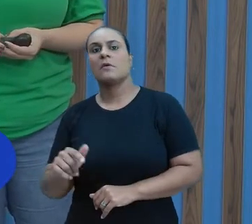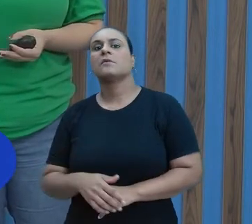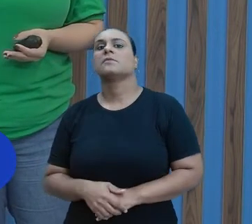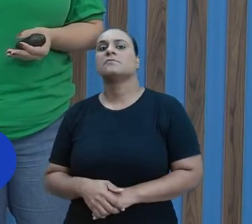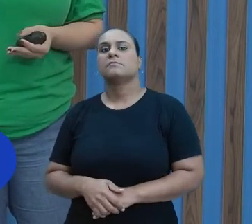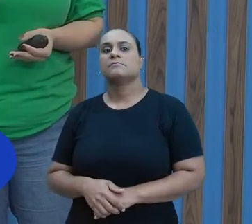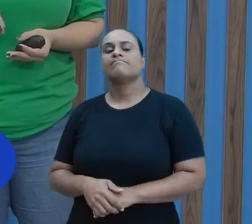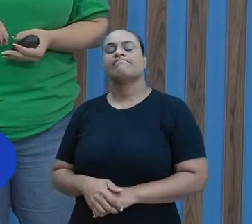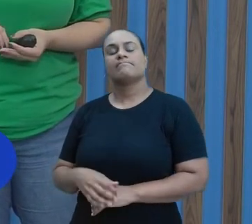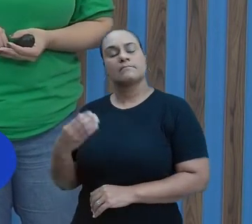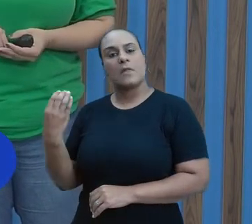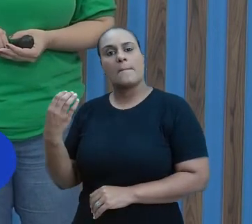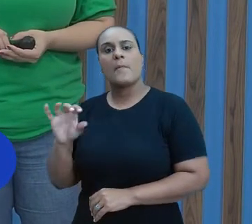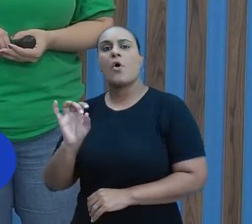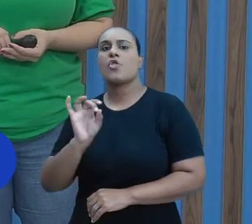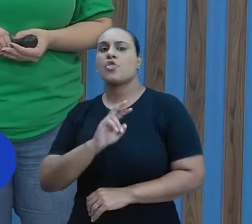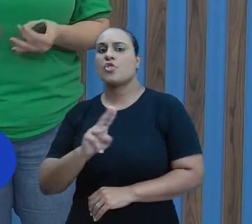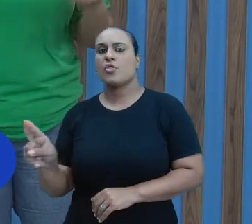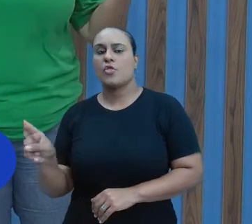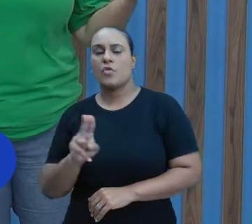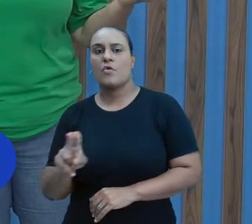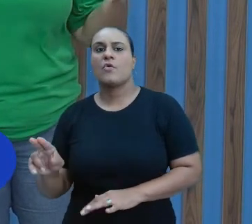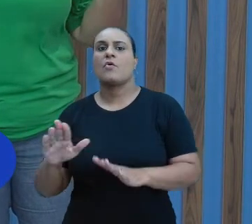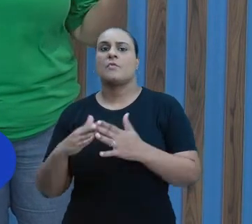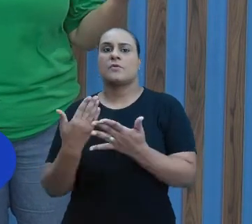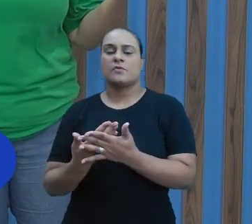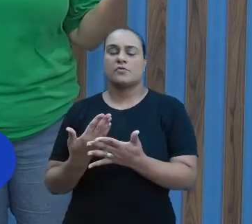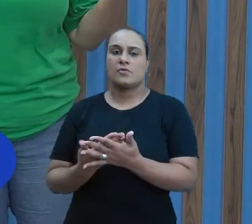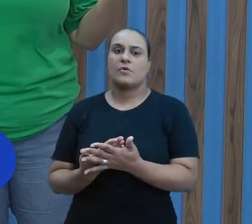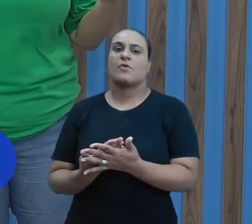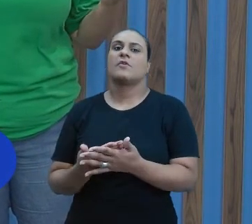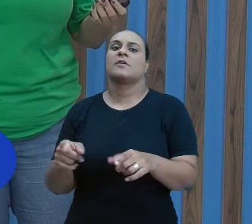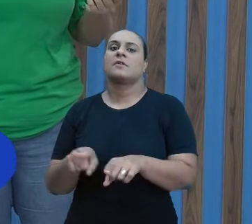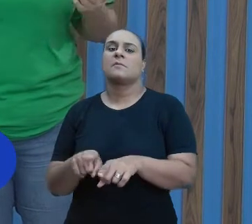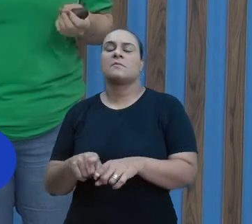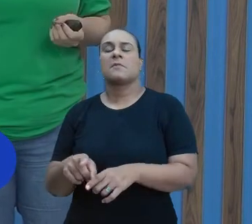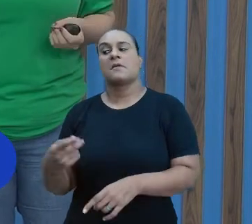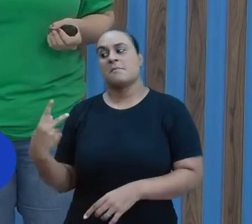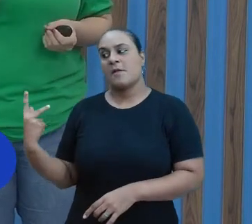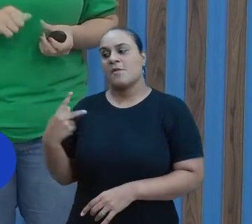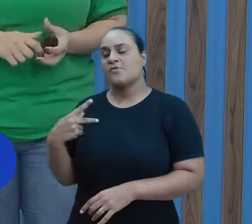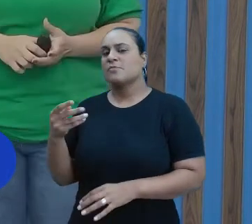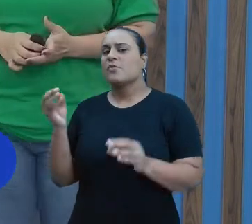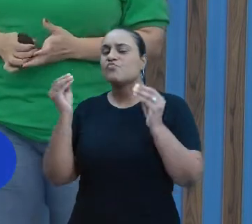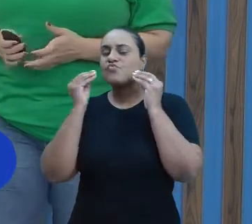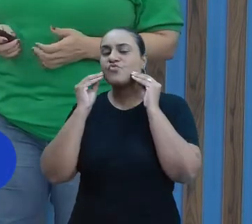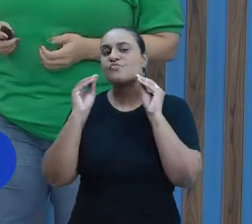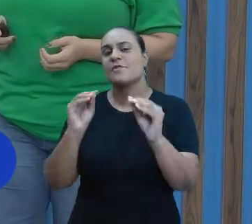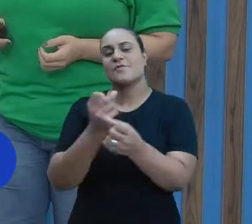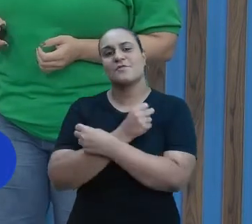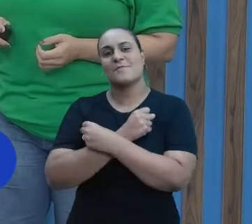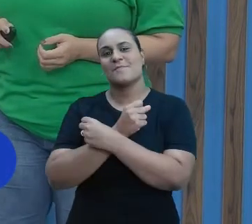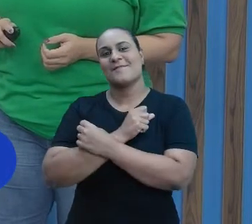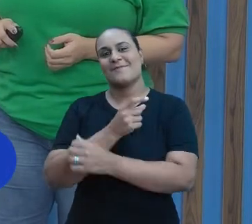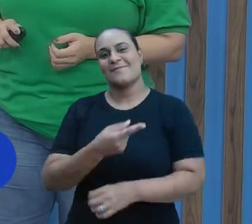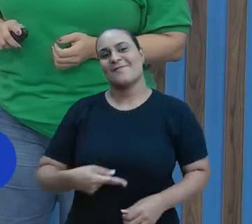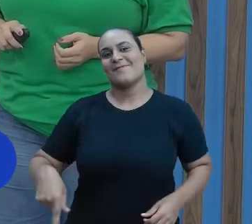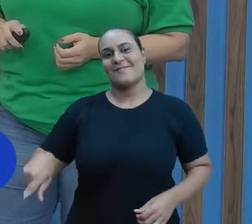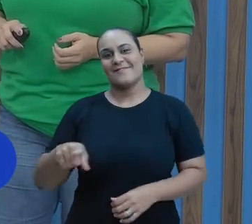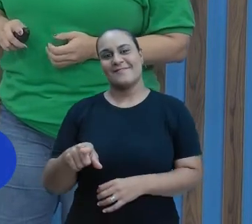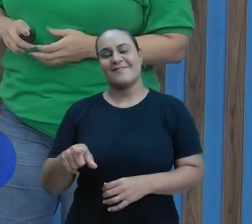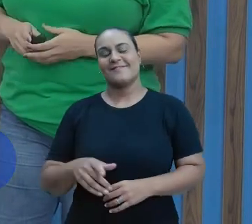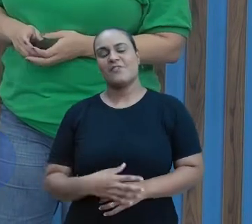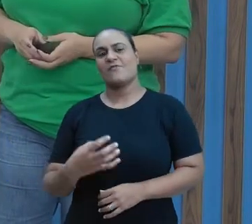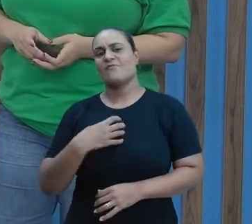nome, gente, pra gente falar aqui de vocês, né? Mandar um beijo, um abraço para vocês, viu? Ficamos muito felizes com a participação de